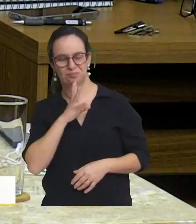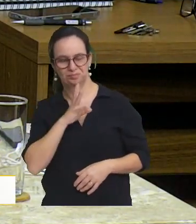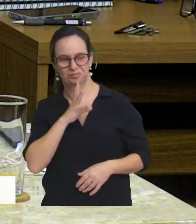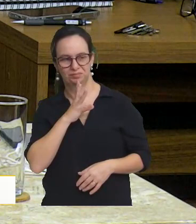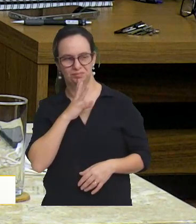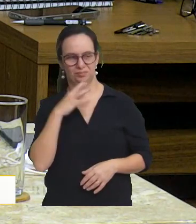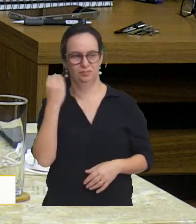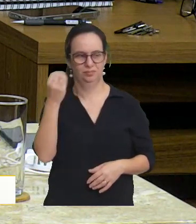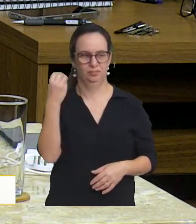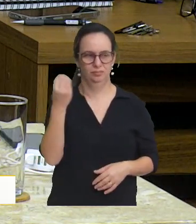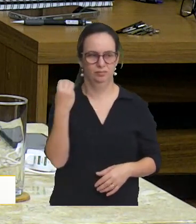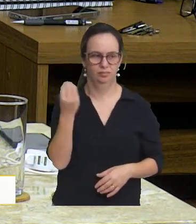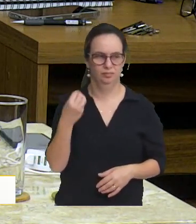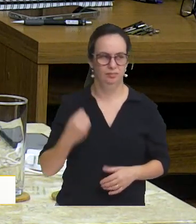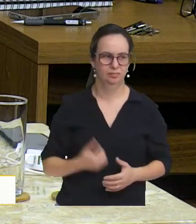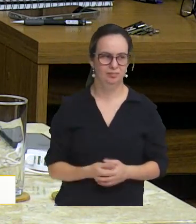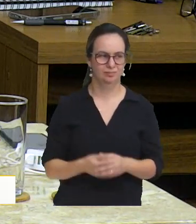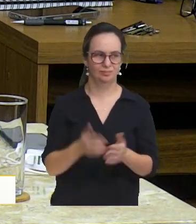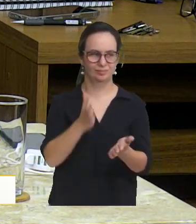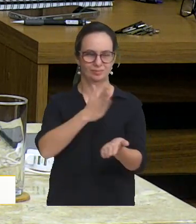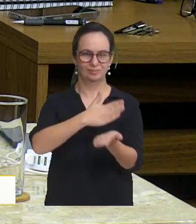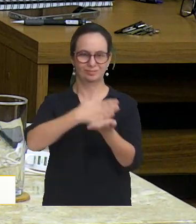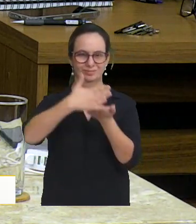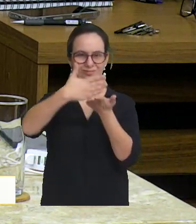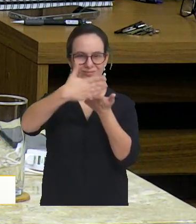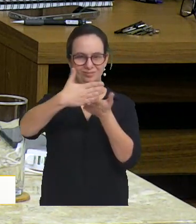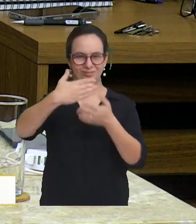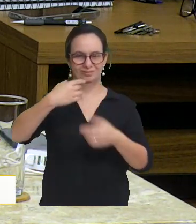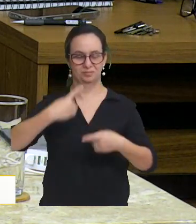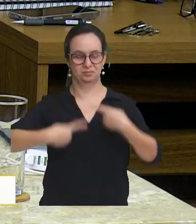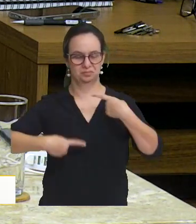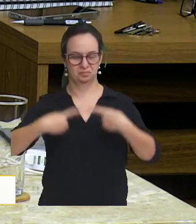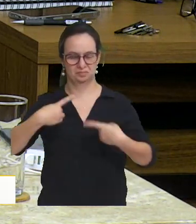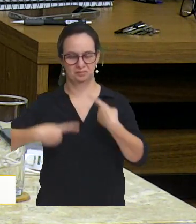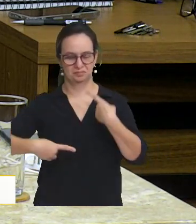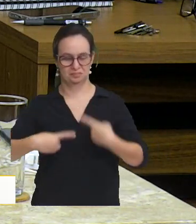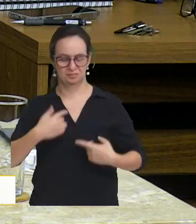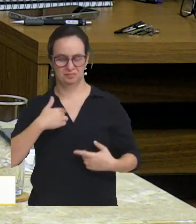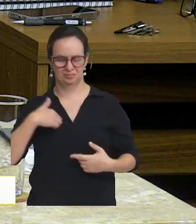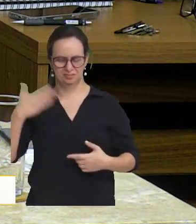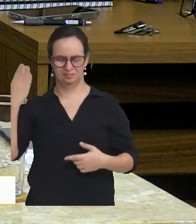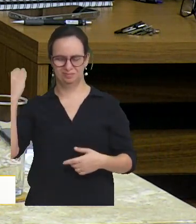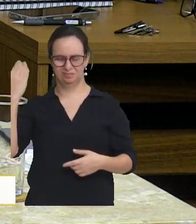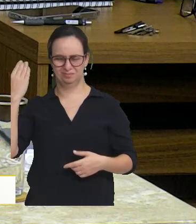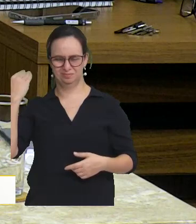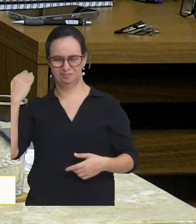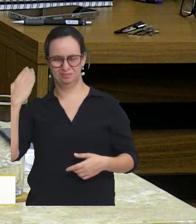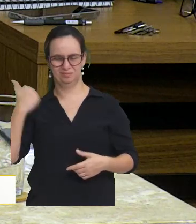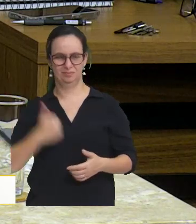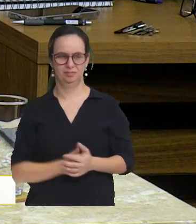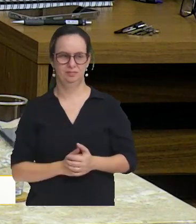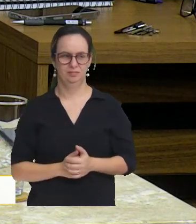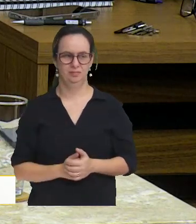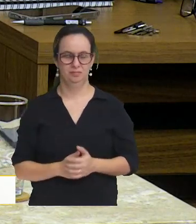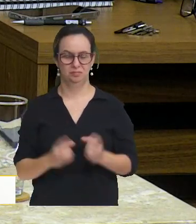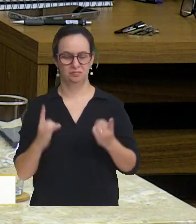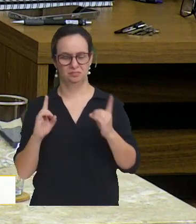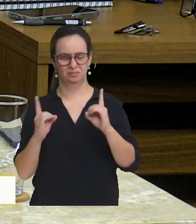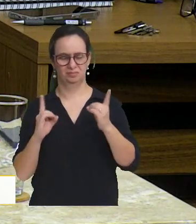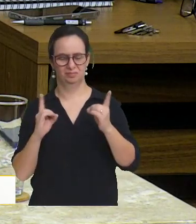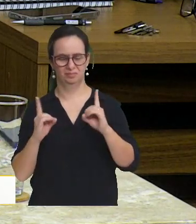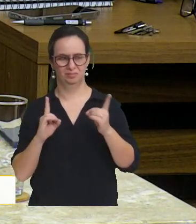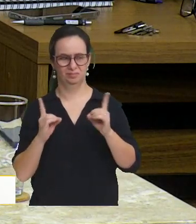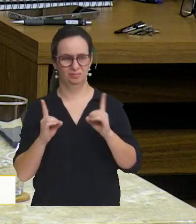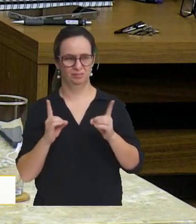eu estava começando na política, a gente conversava bastante, eu gostava de conversar com ele. Ele é